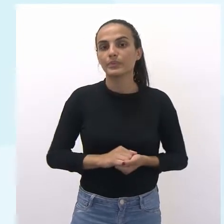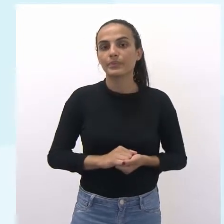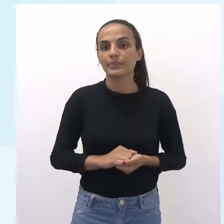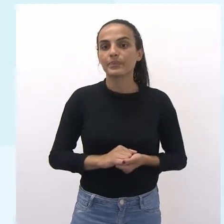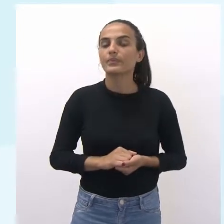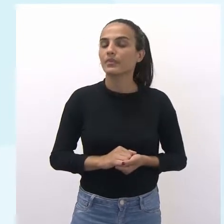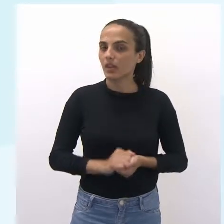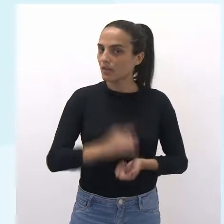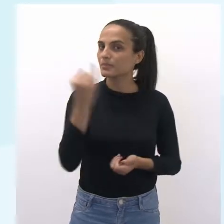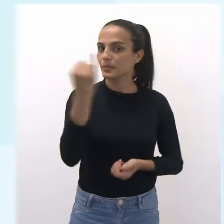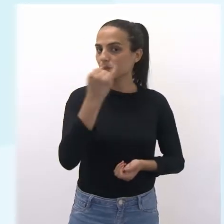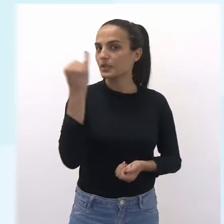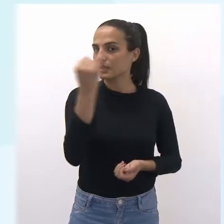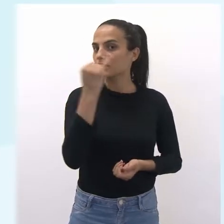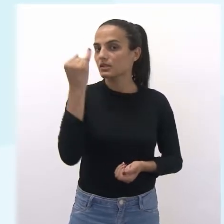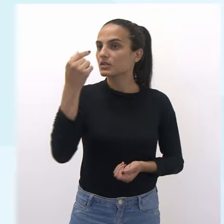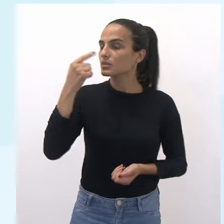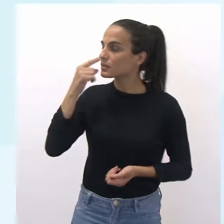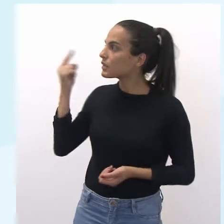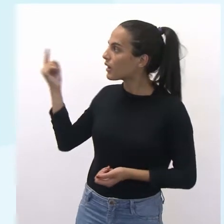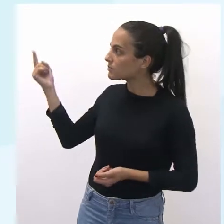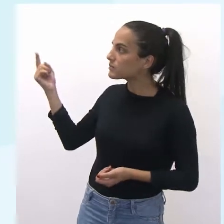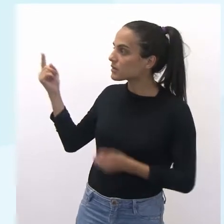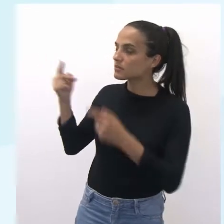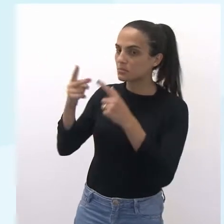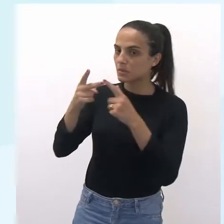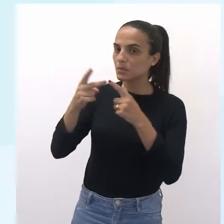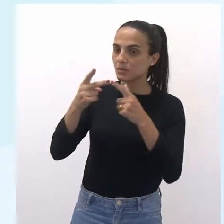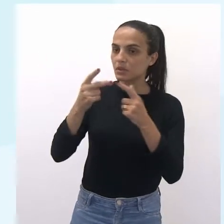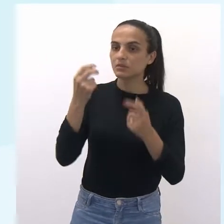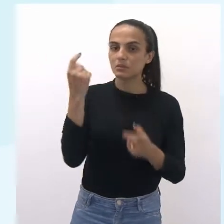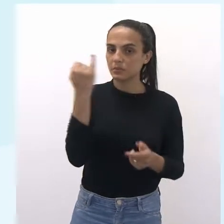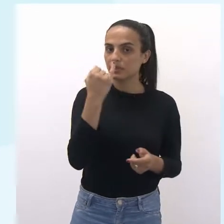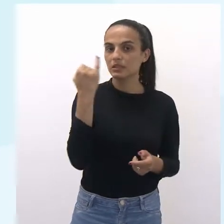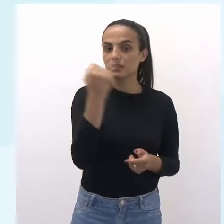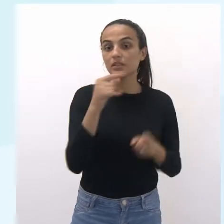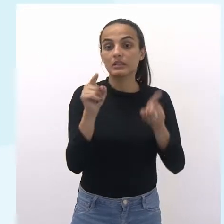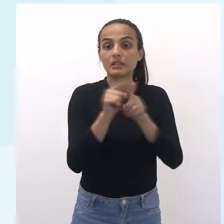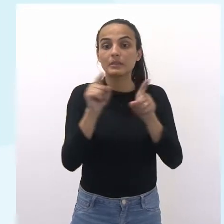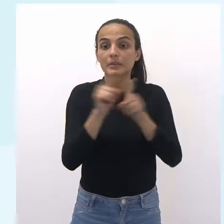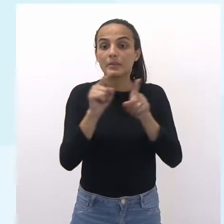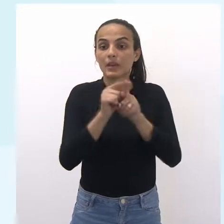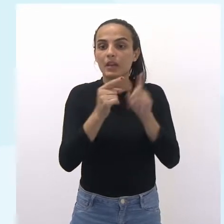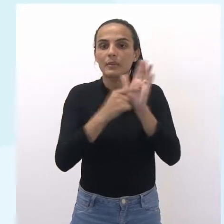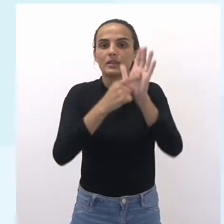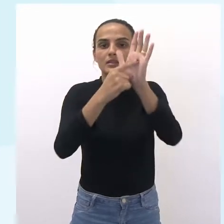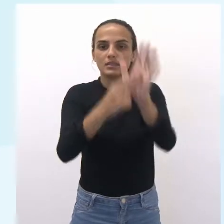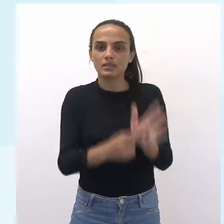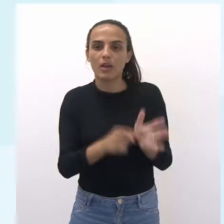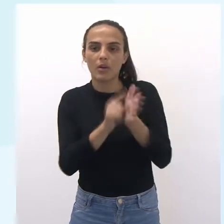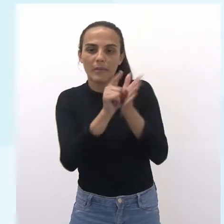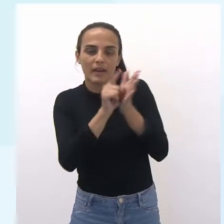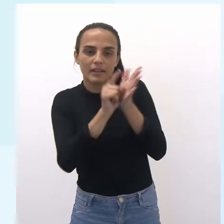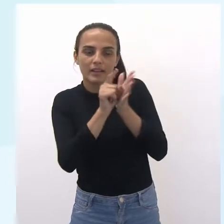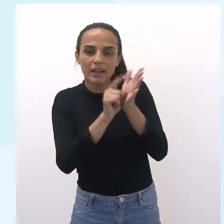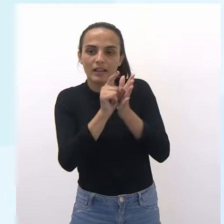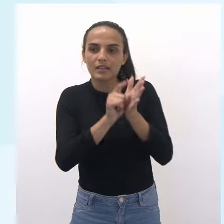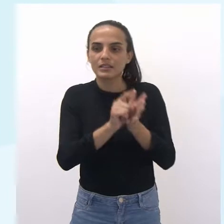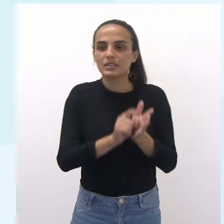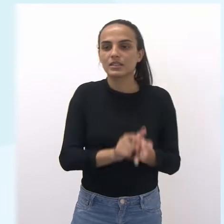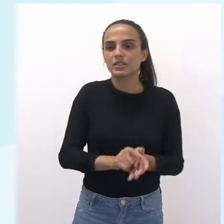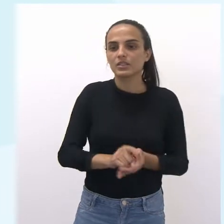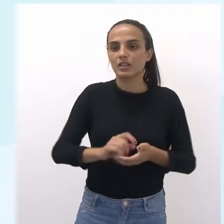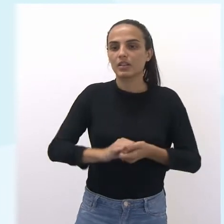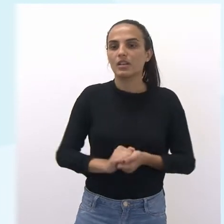parte importante da formação de hoje. E também apresentar uma análise crítica e dialógica sobre os conteúdos inseridos